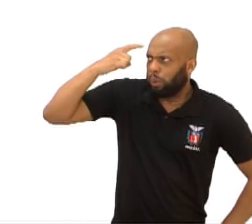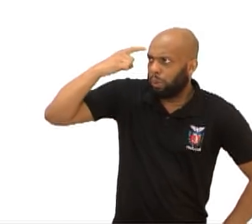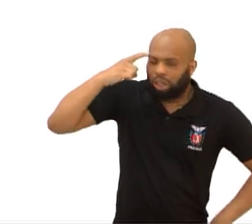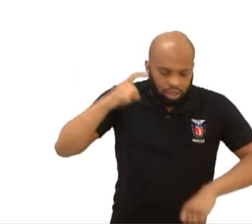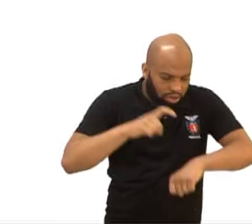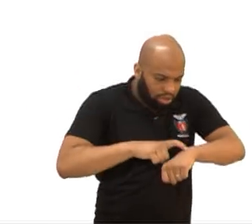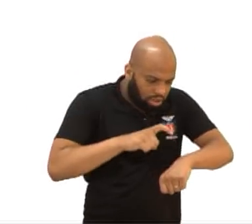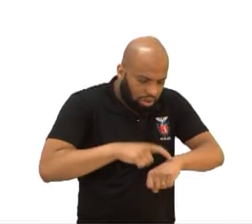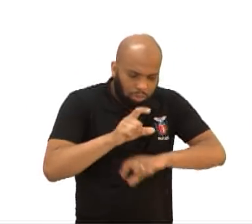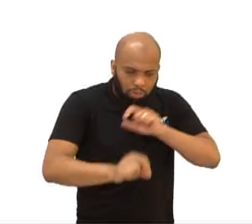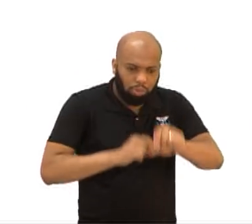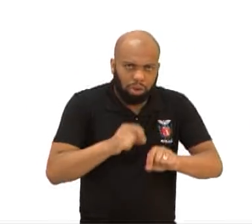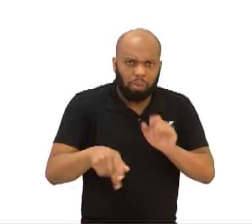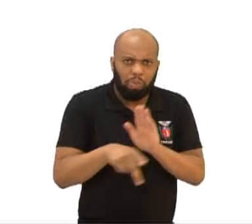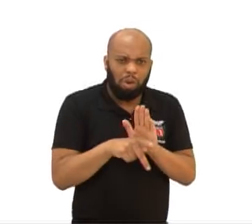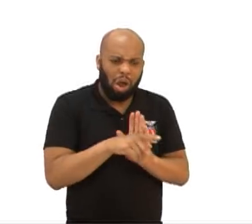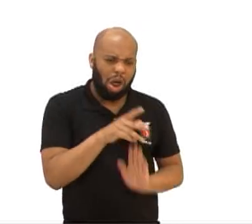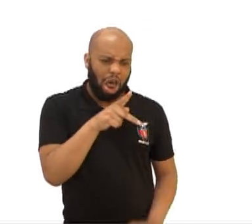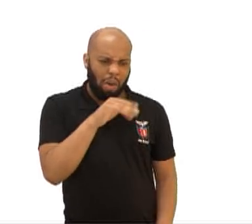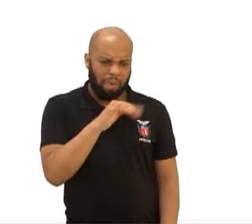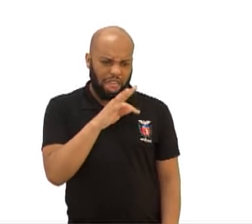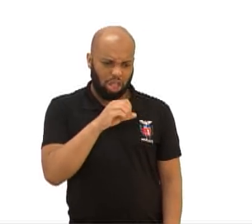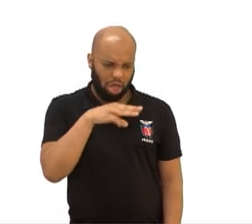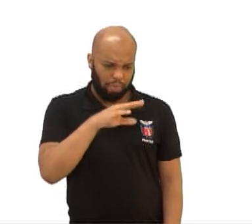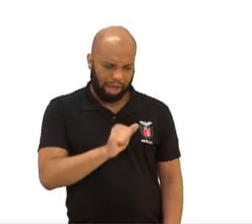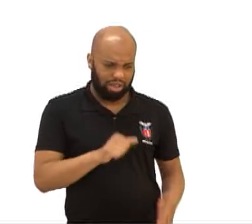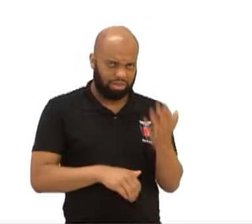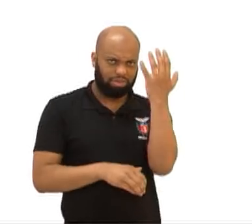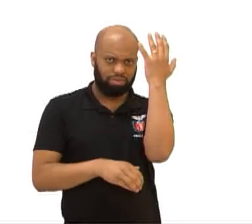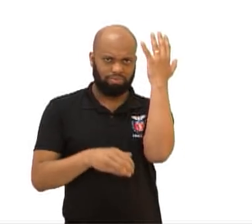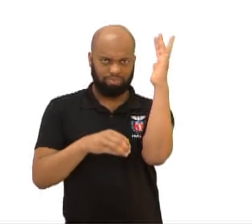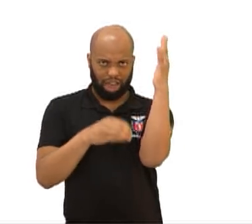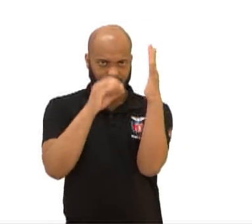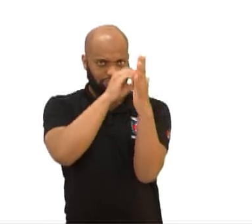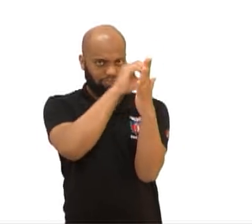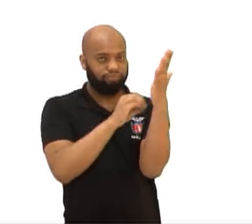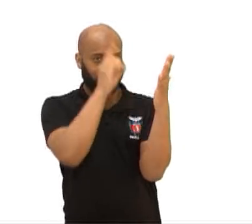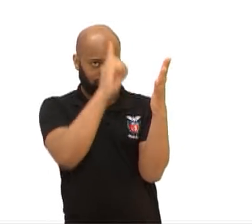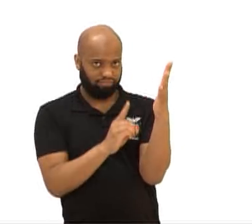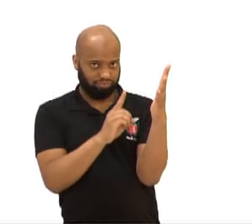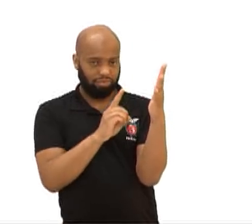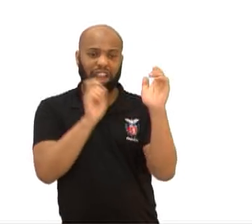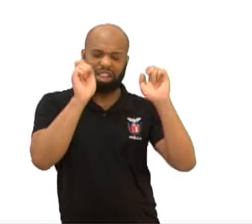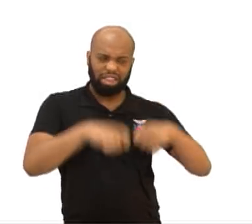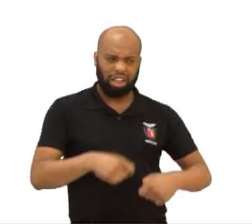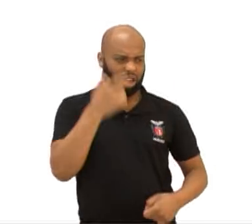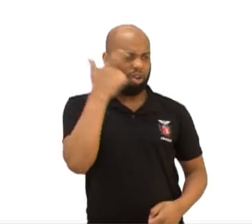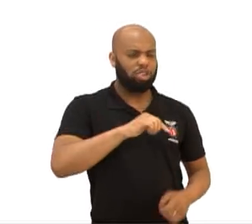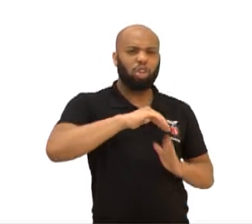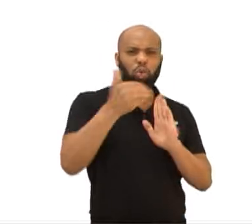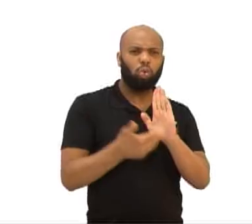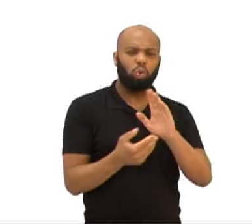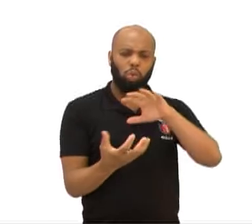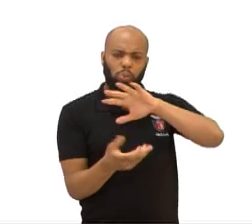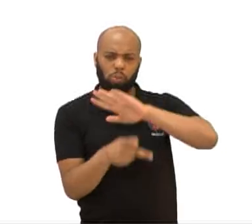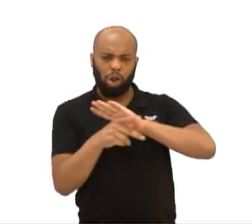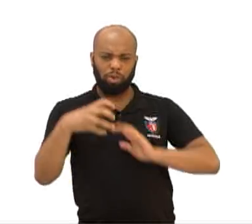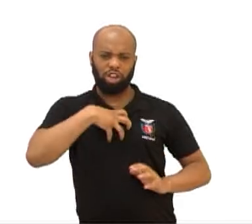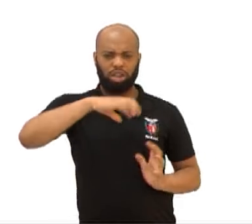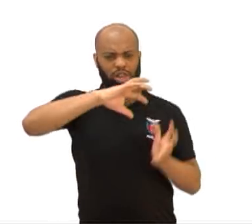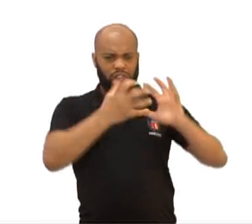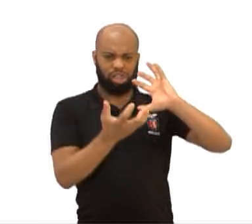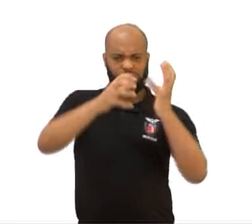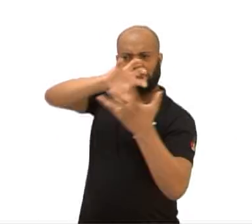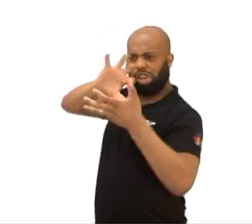tempo a noção de pitombas, e as pitombas me serviram para designar todos os objetos esféricos. Depois